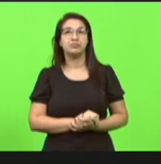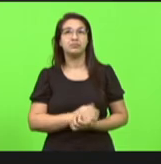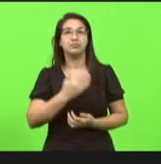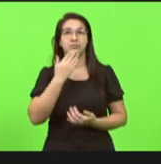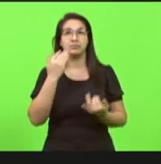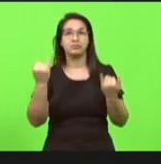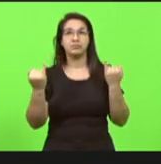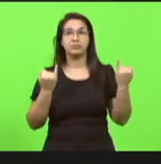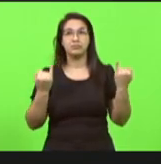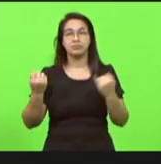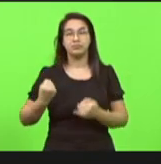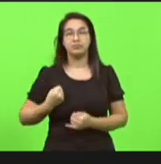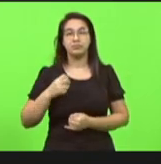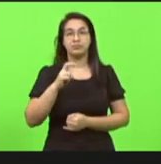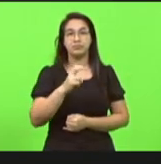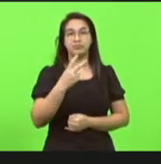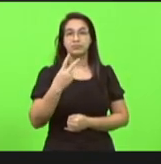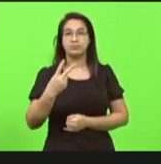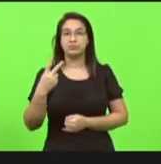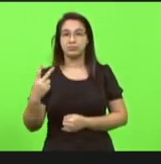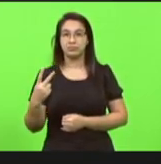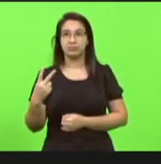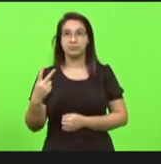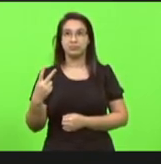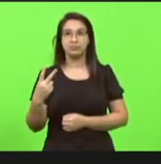Pedido de informação número 522.